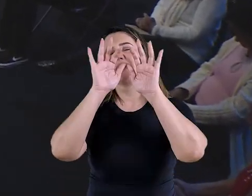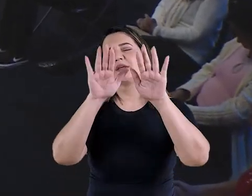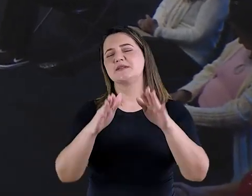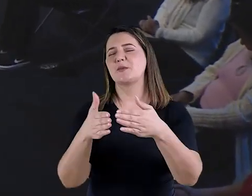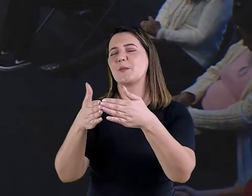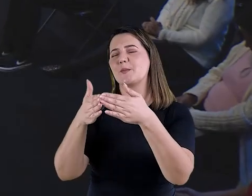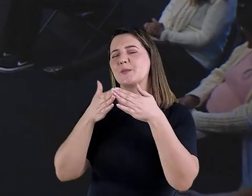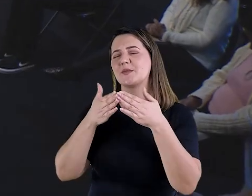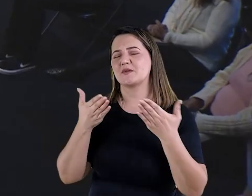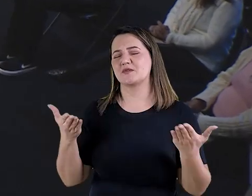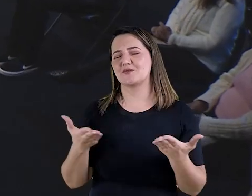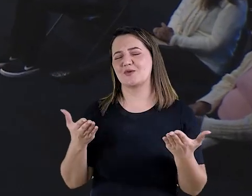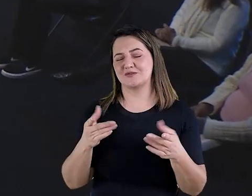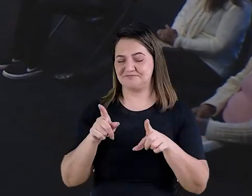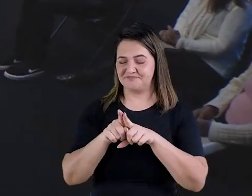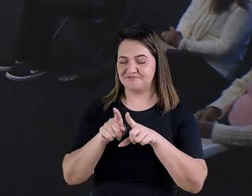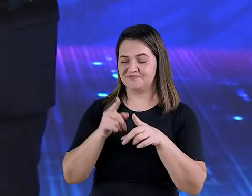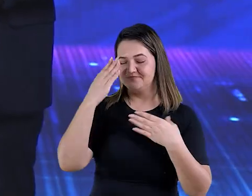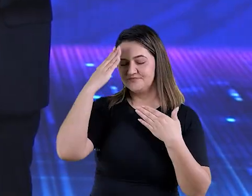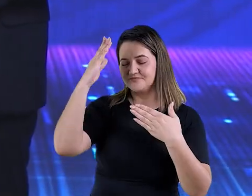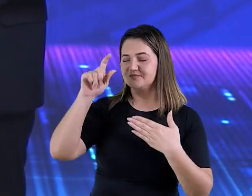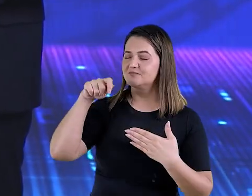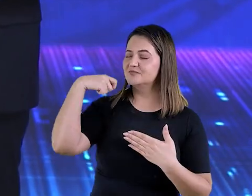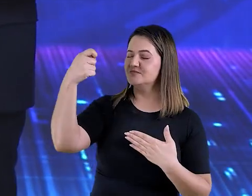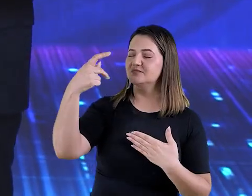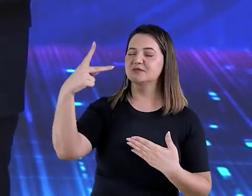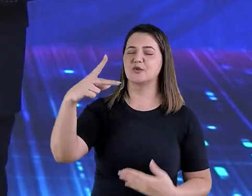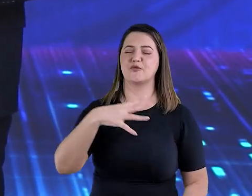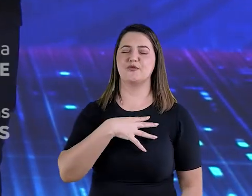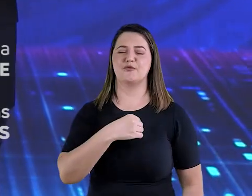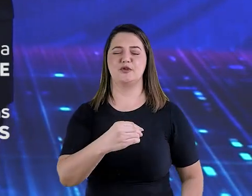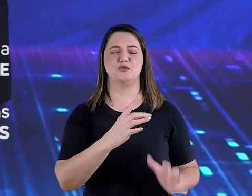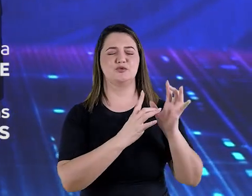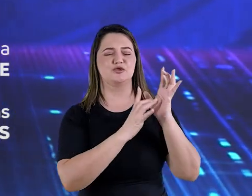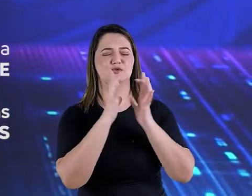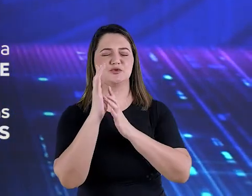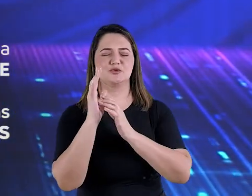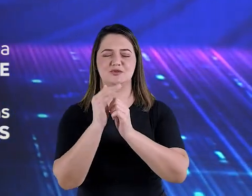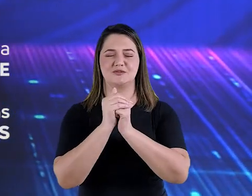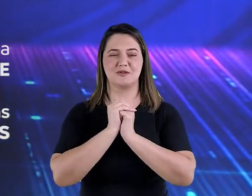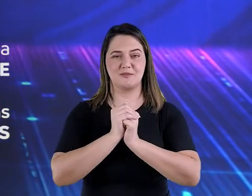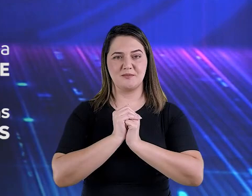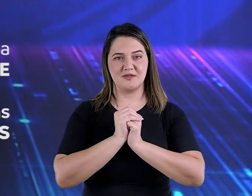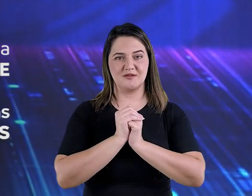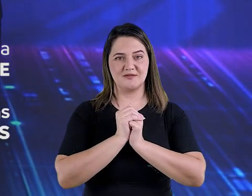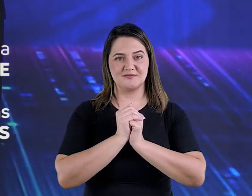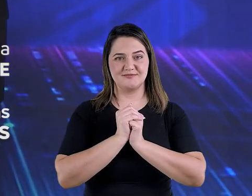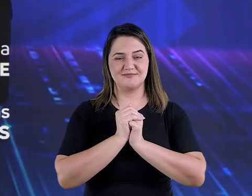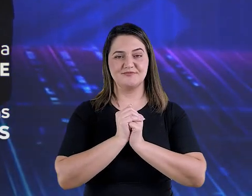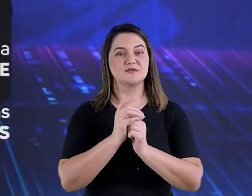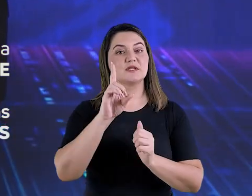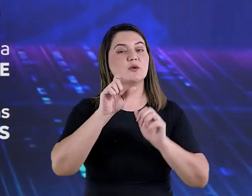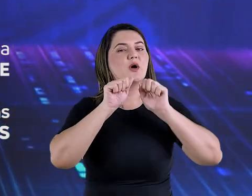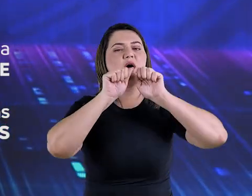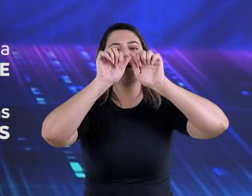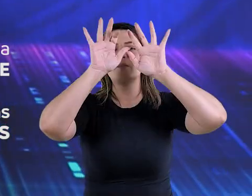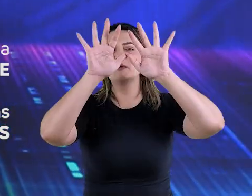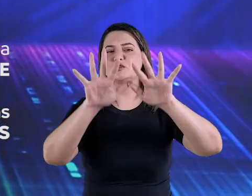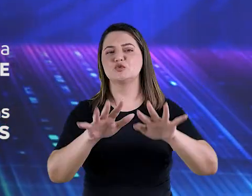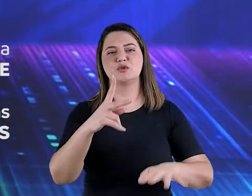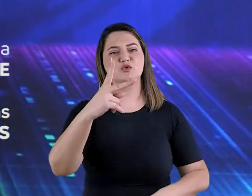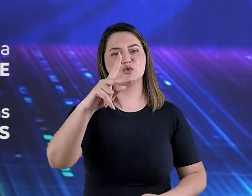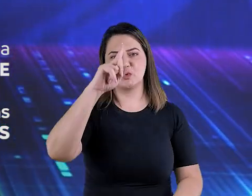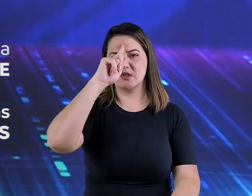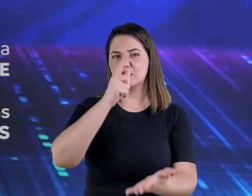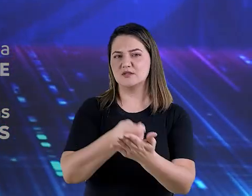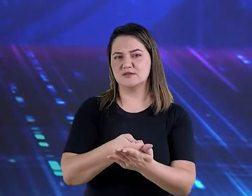peço neste momento e agradeço no nome do teu Filho, Jesus. Amém. Deus abençoe